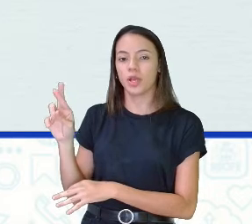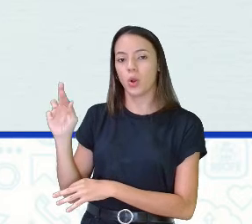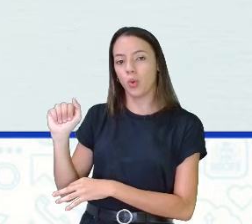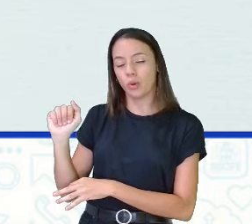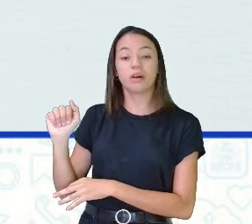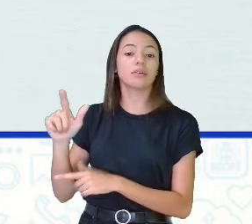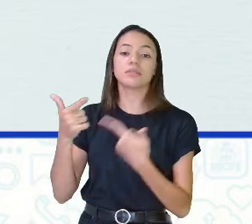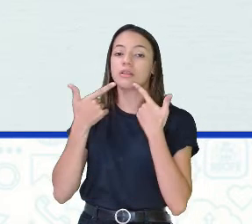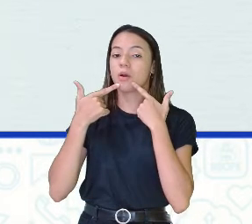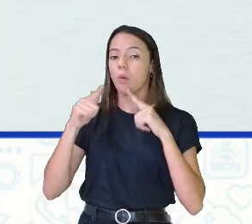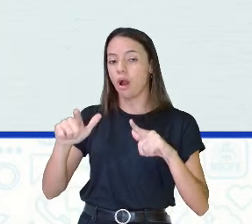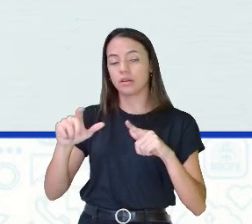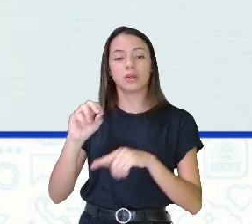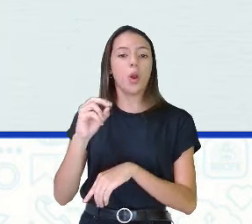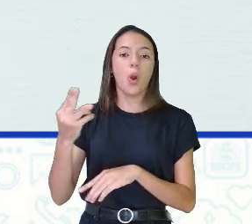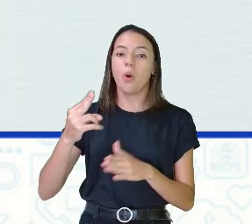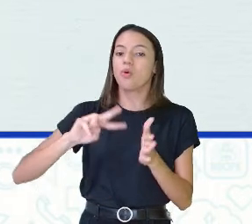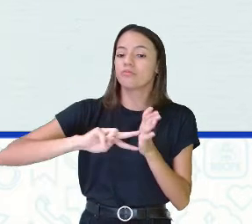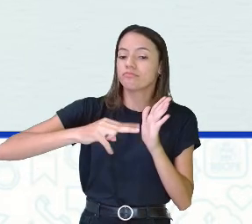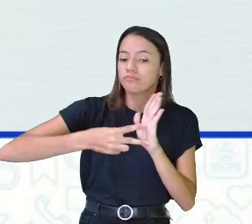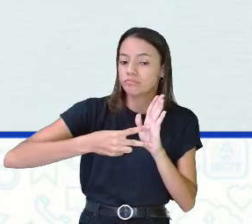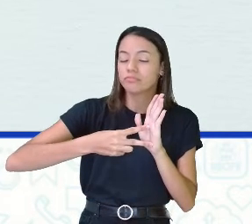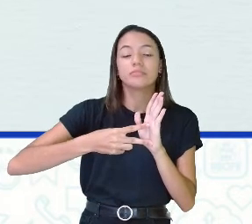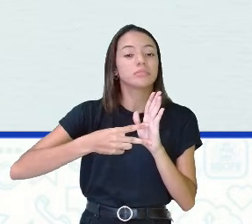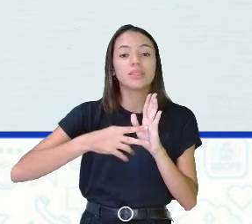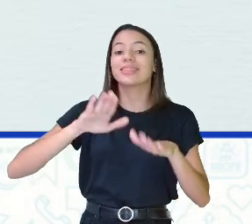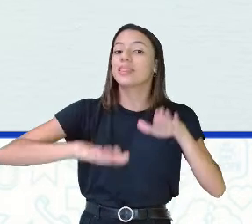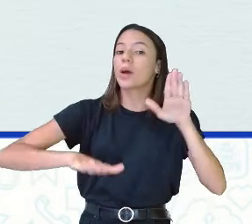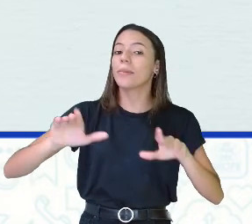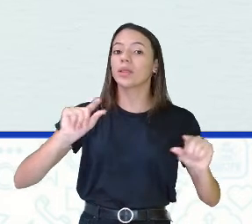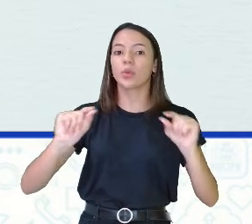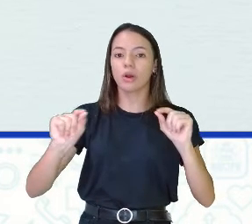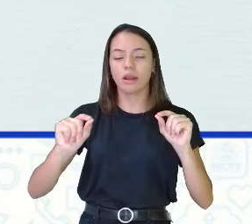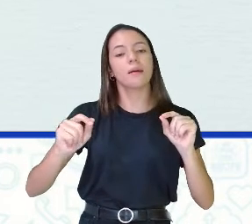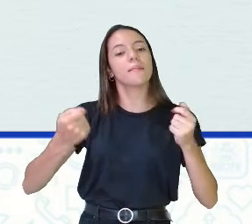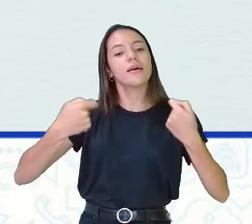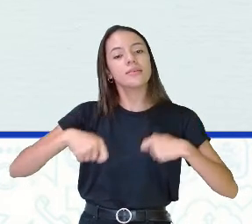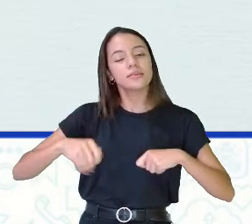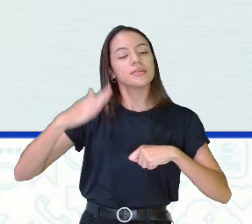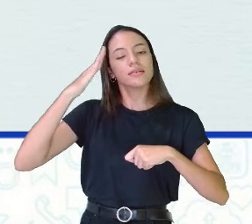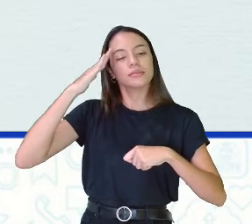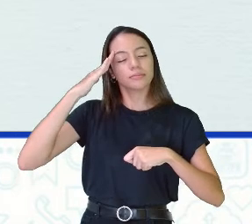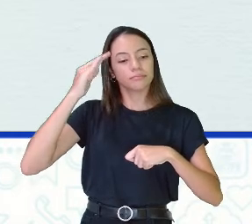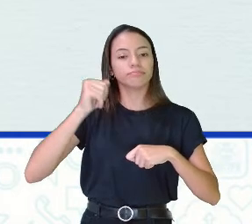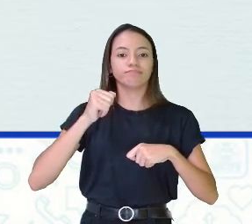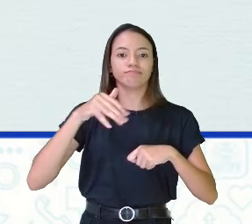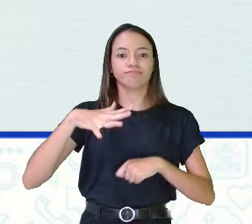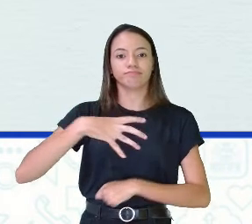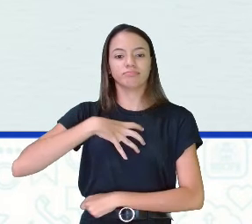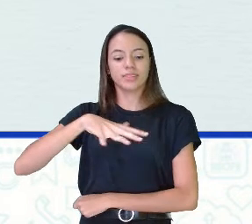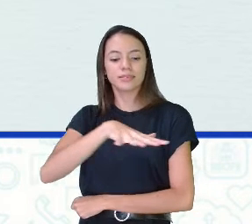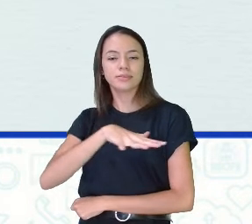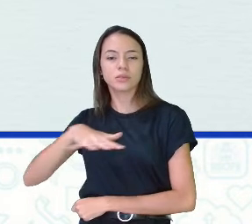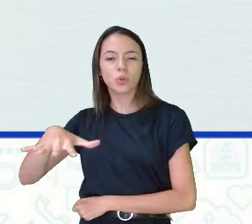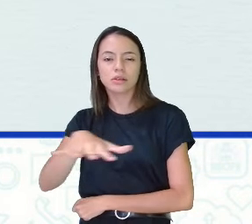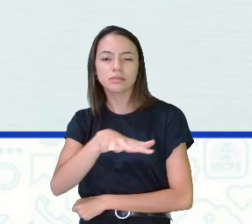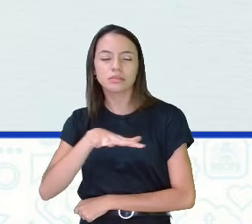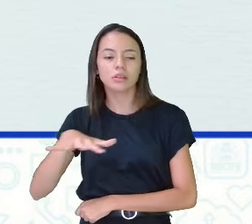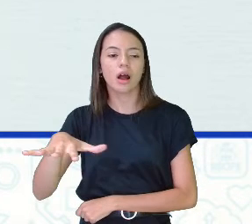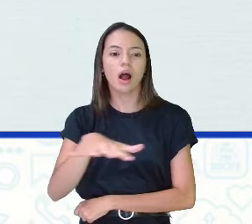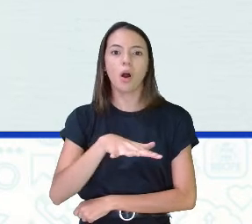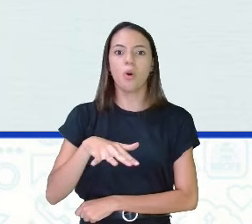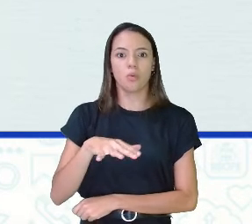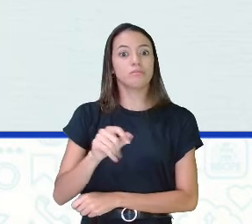textual ou de sentido, é importante que a gente entenda a situação, os interlocutores,